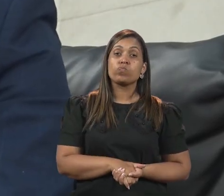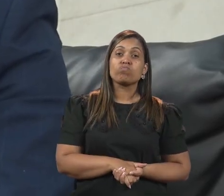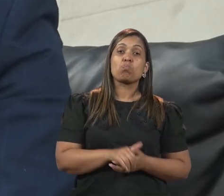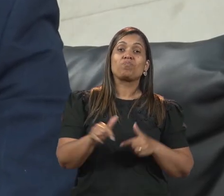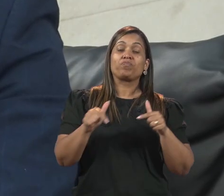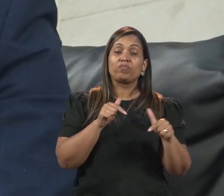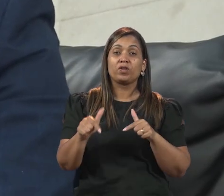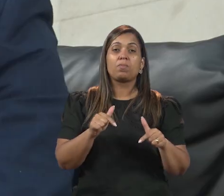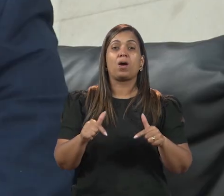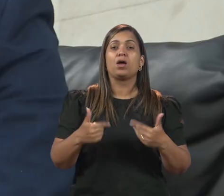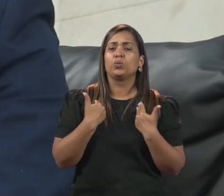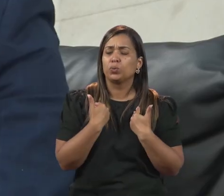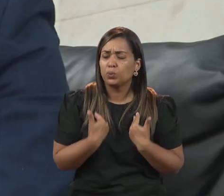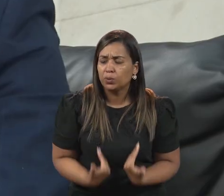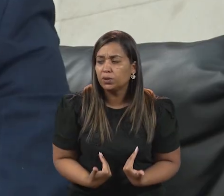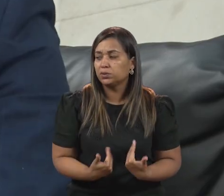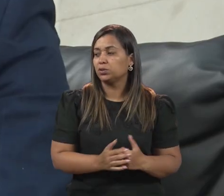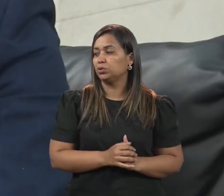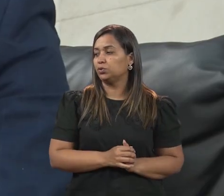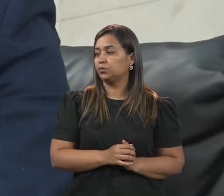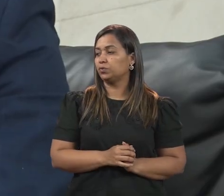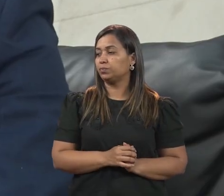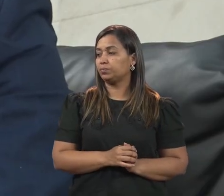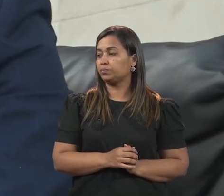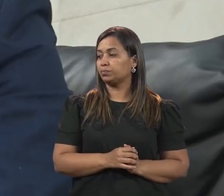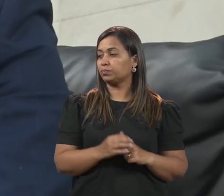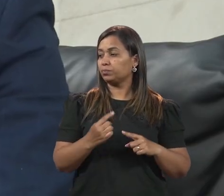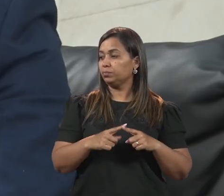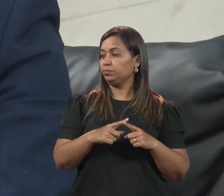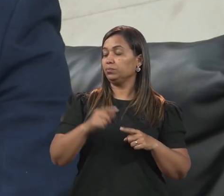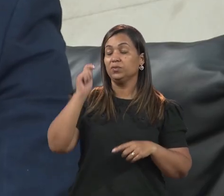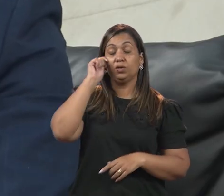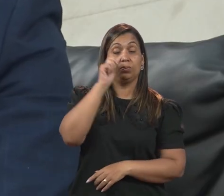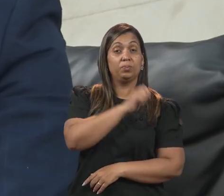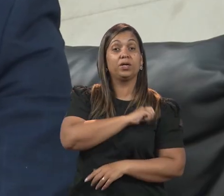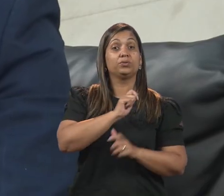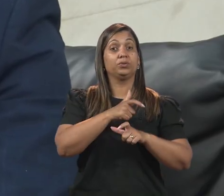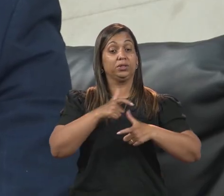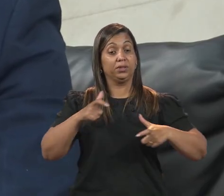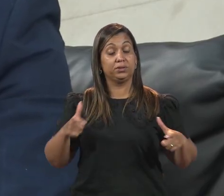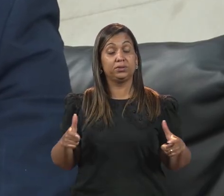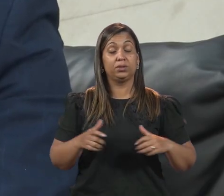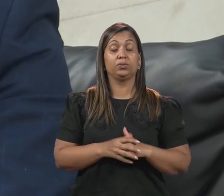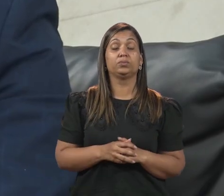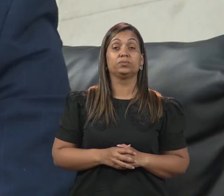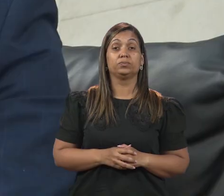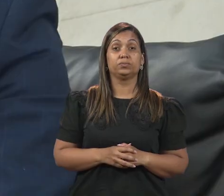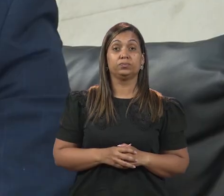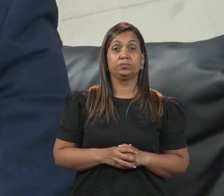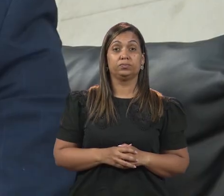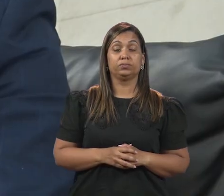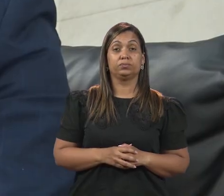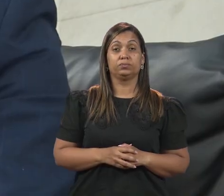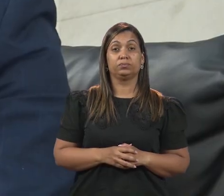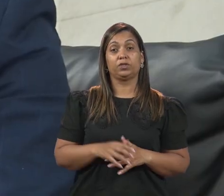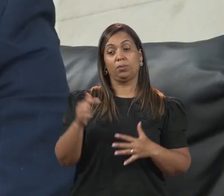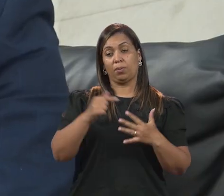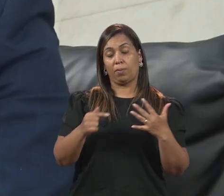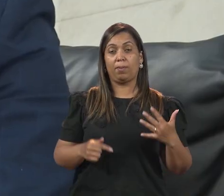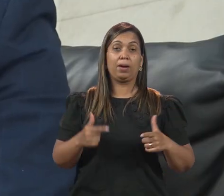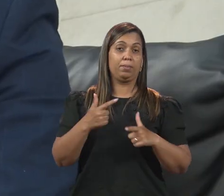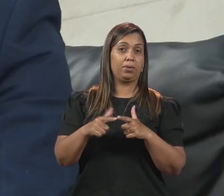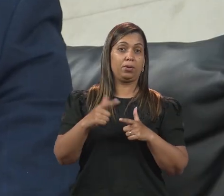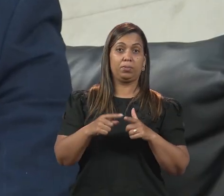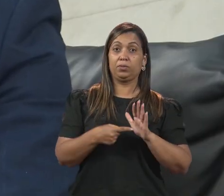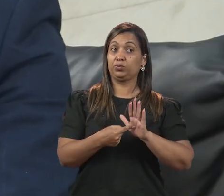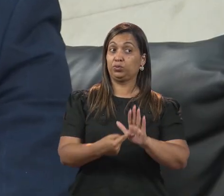trabalho exaustivo, porque Rio Preto tem crescido muito e com o crescimento trazem problemas,